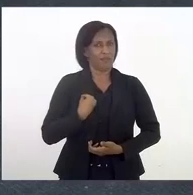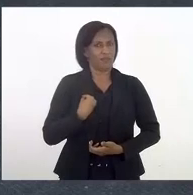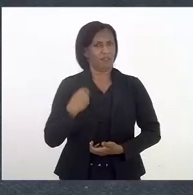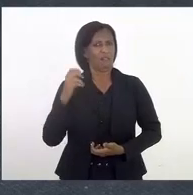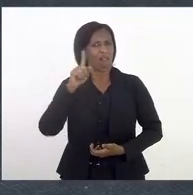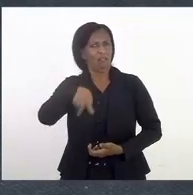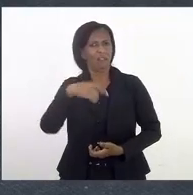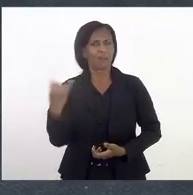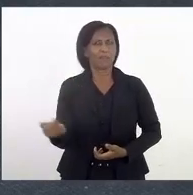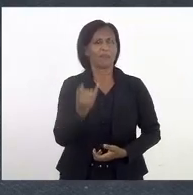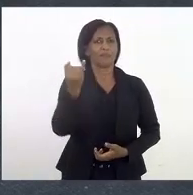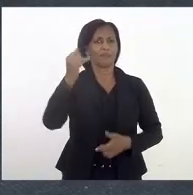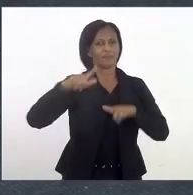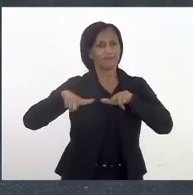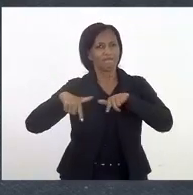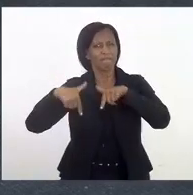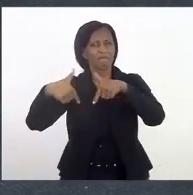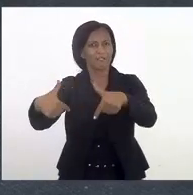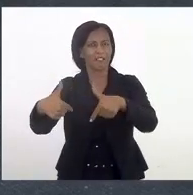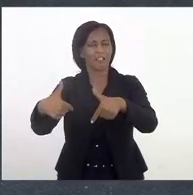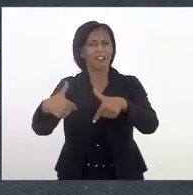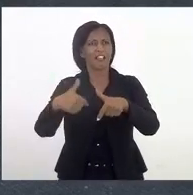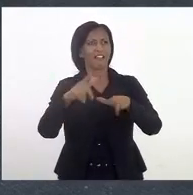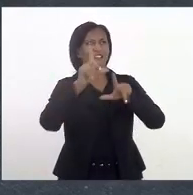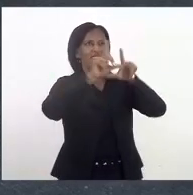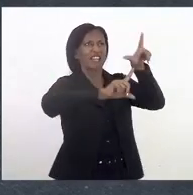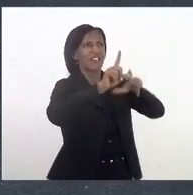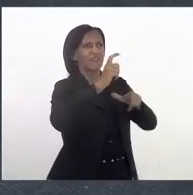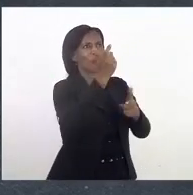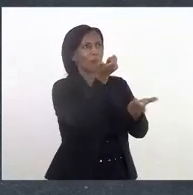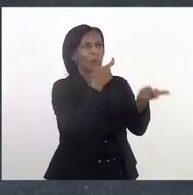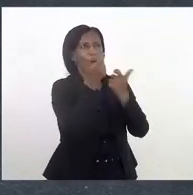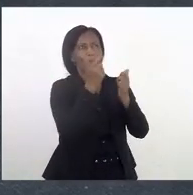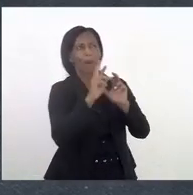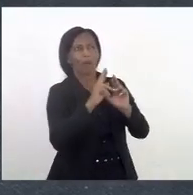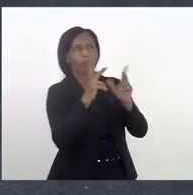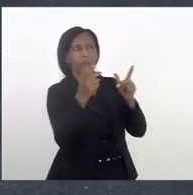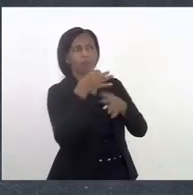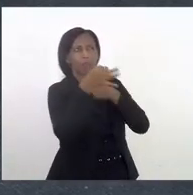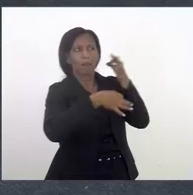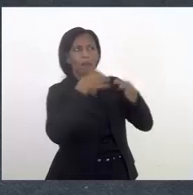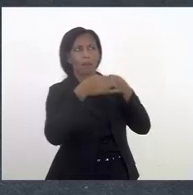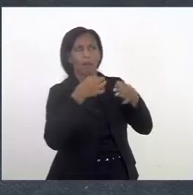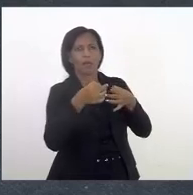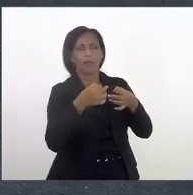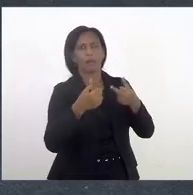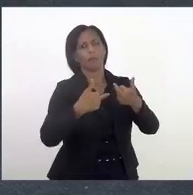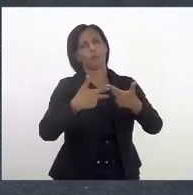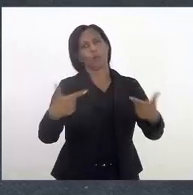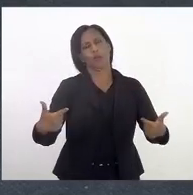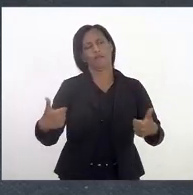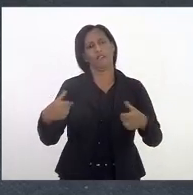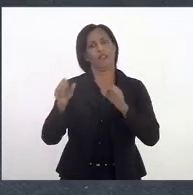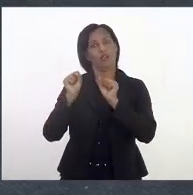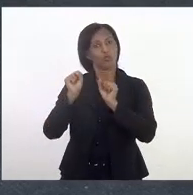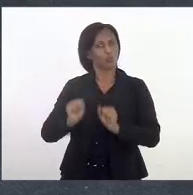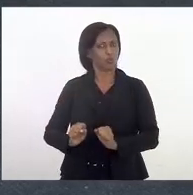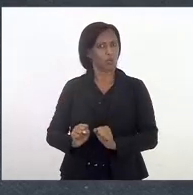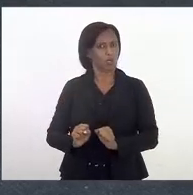fundamental ação crítica da Imprensa e vai melhor qualificar os poderes